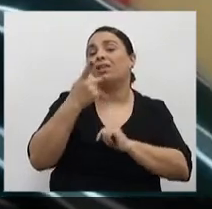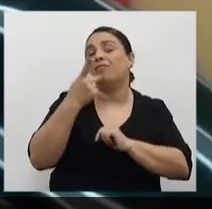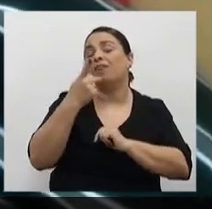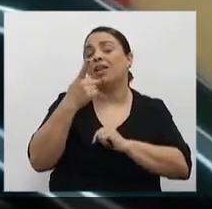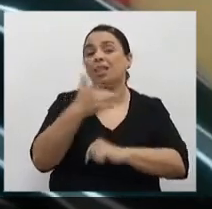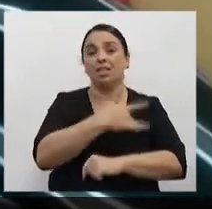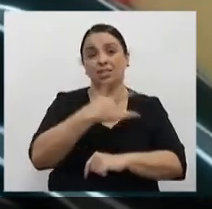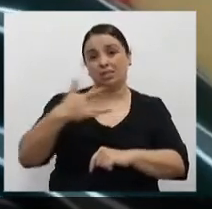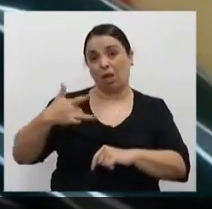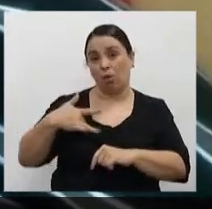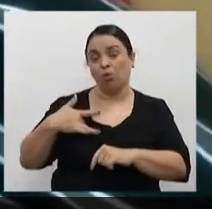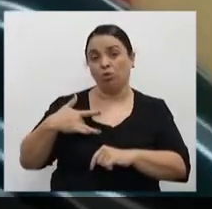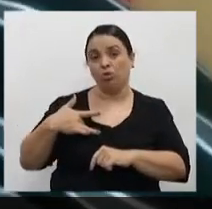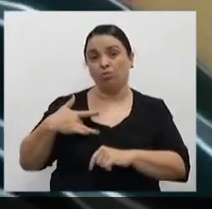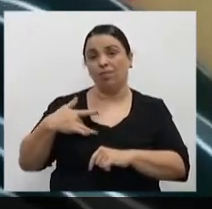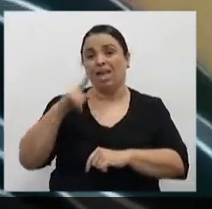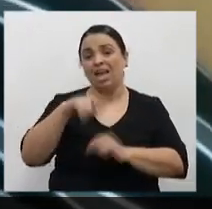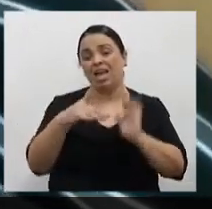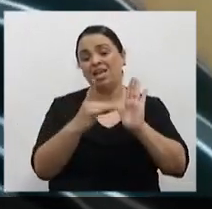Ela tem coisas